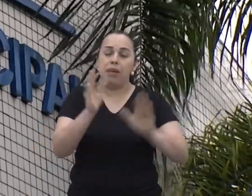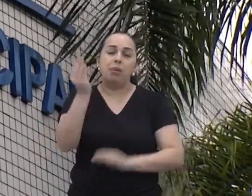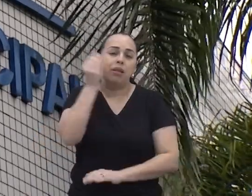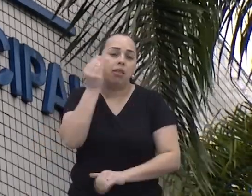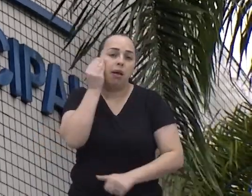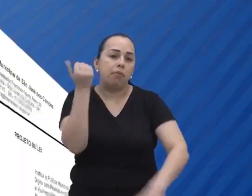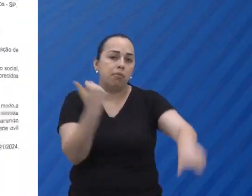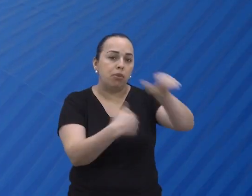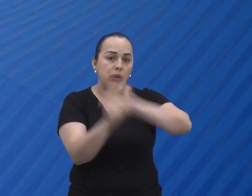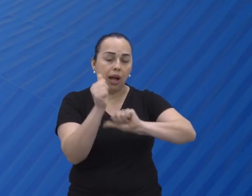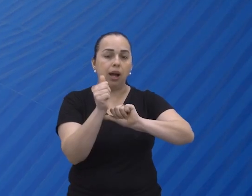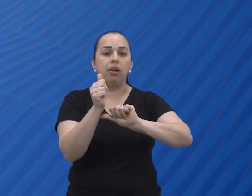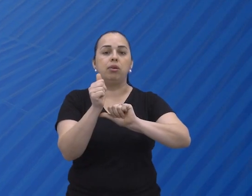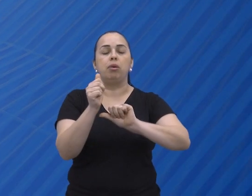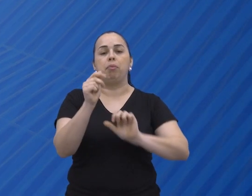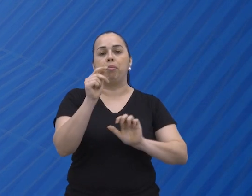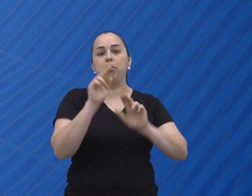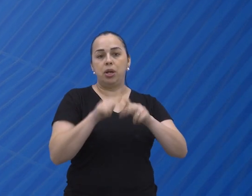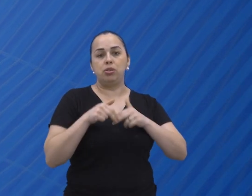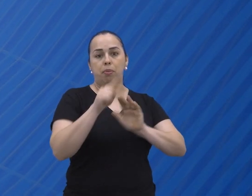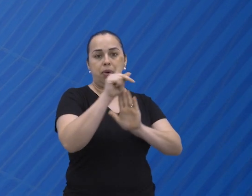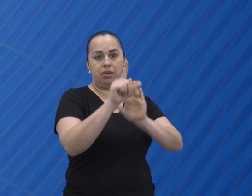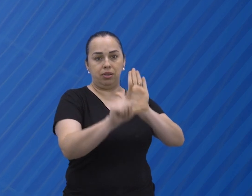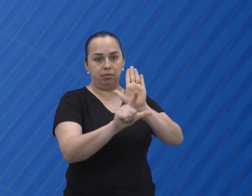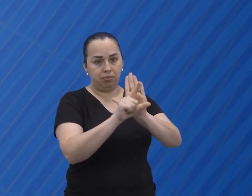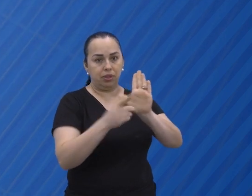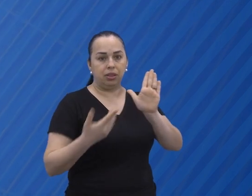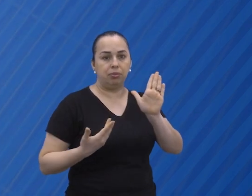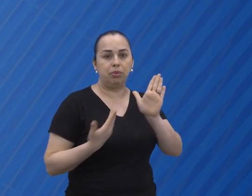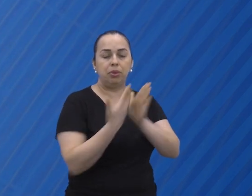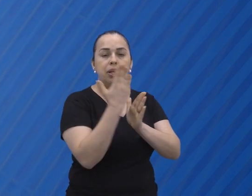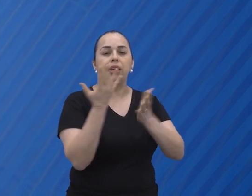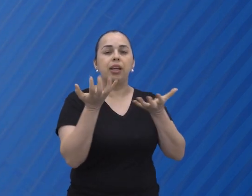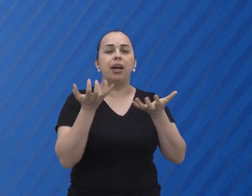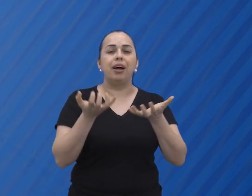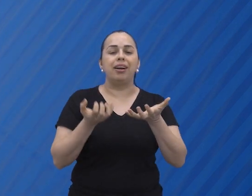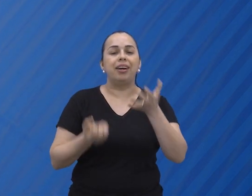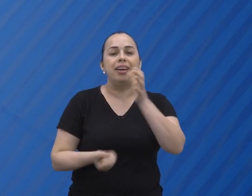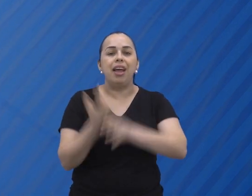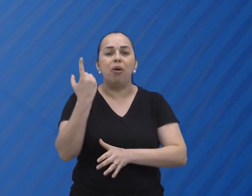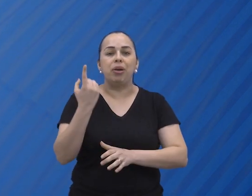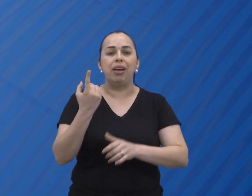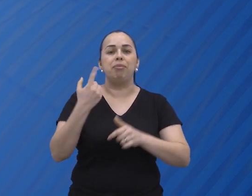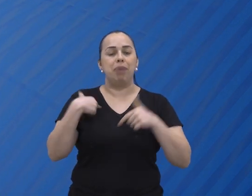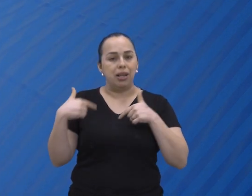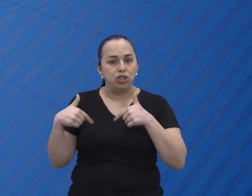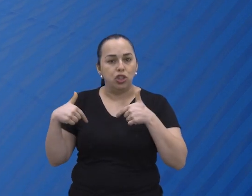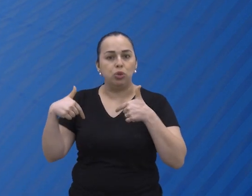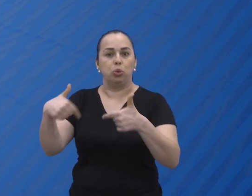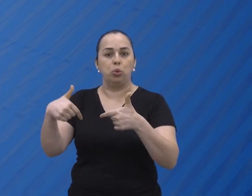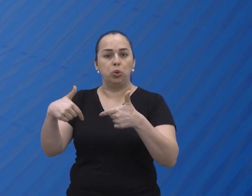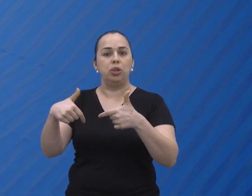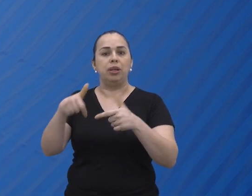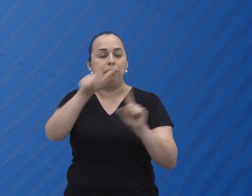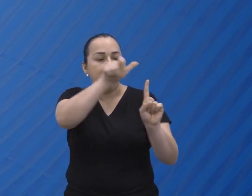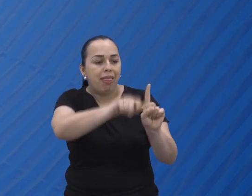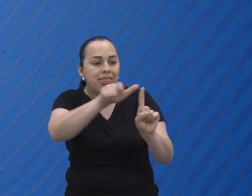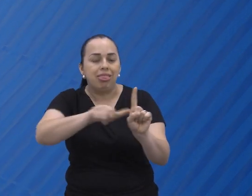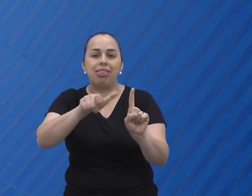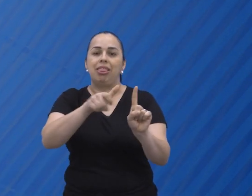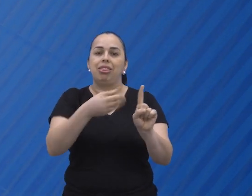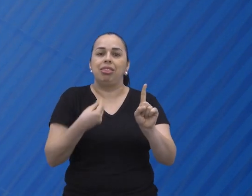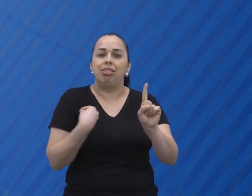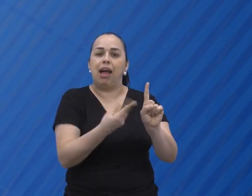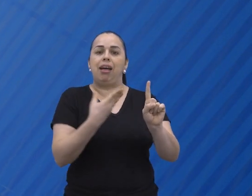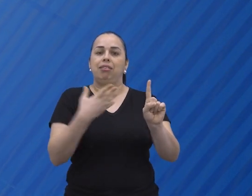essa situação, a Câmara aprovou um projeto de lei que pretende instituir uma política municipal de trabalho digno